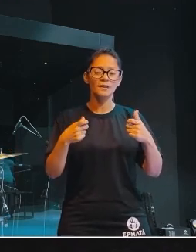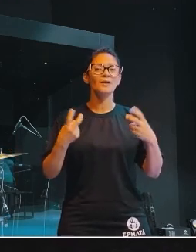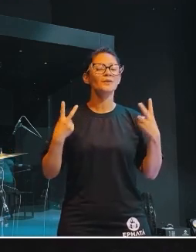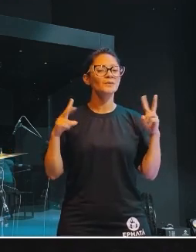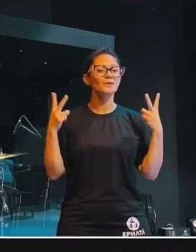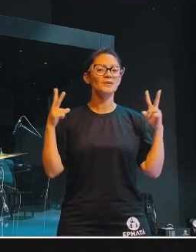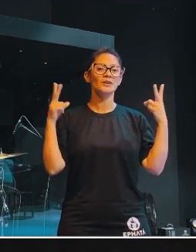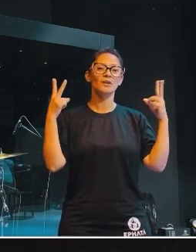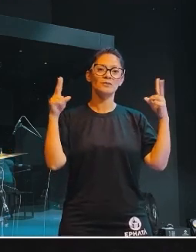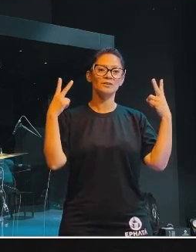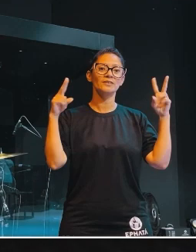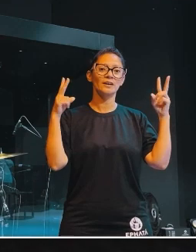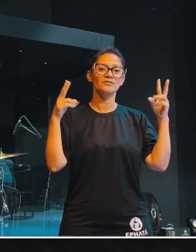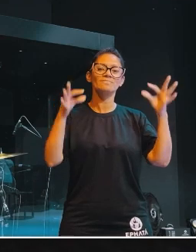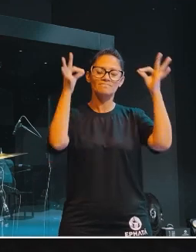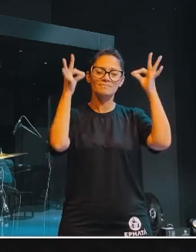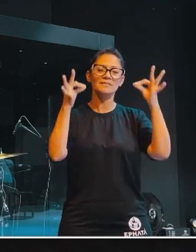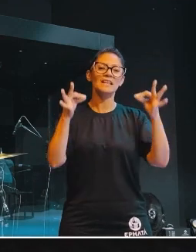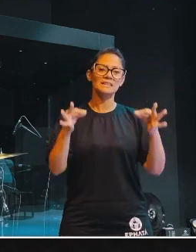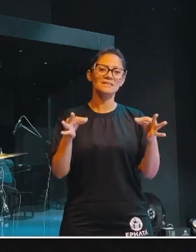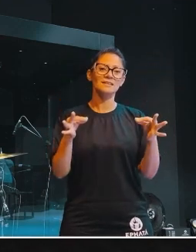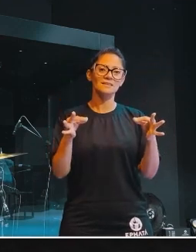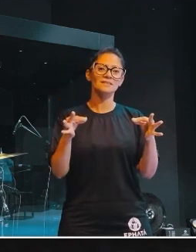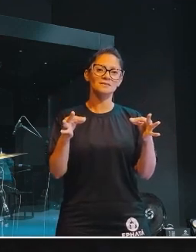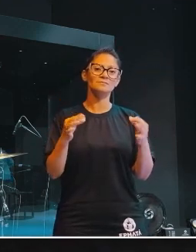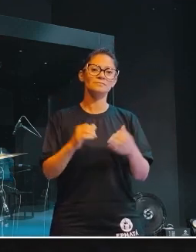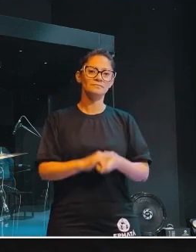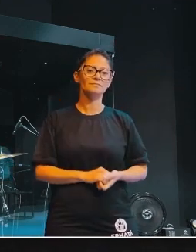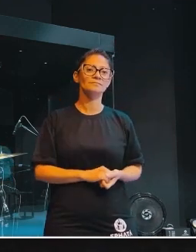é garantida.